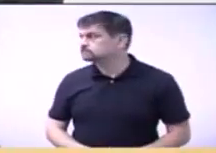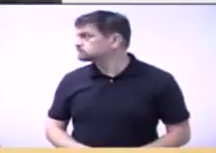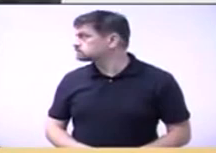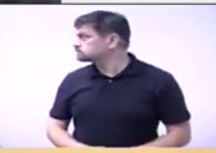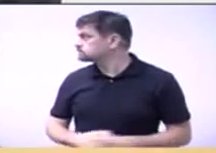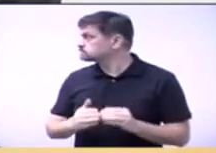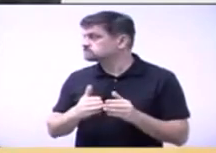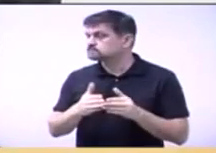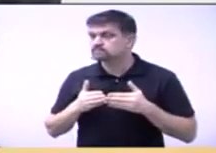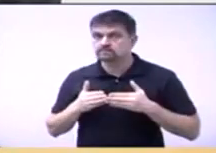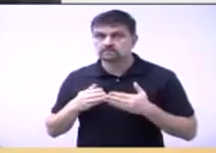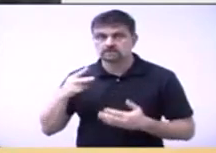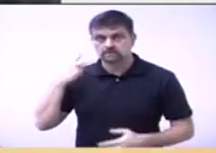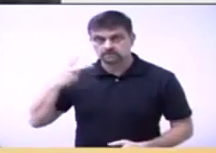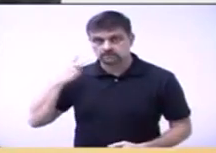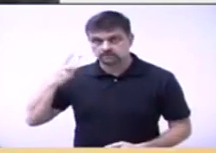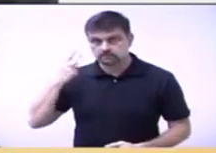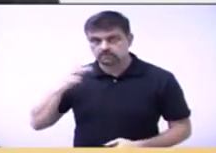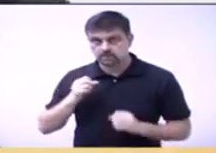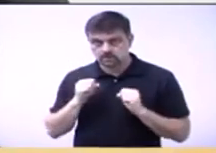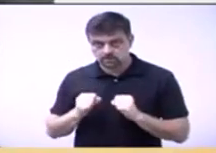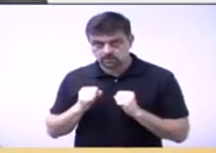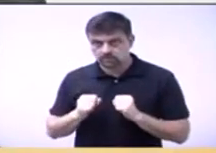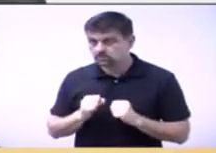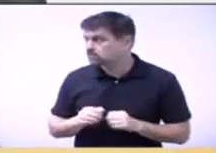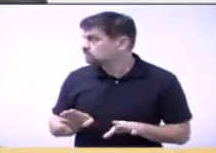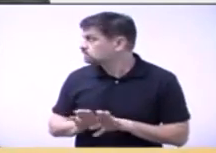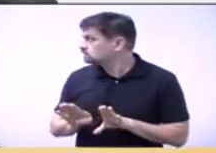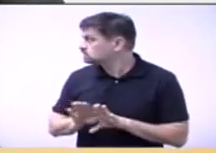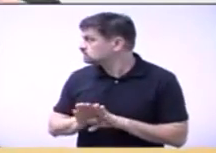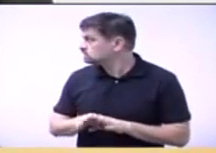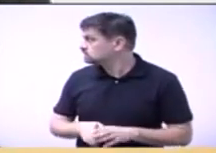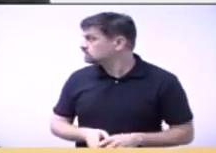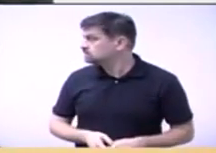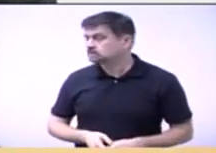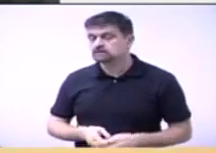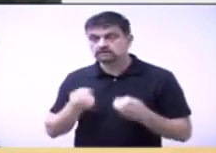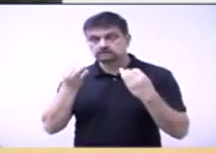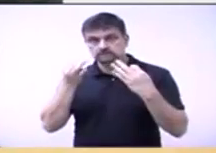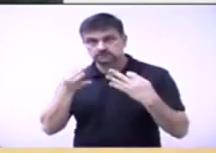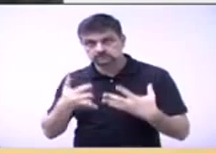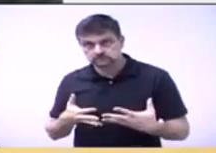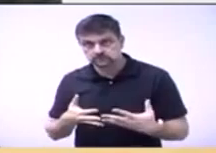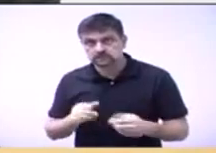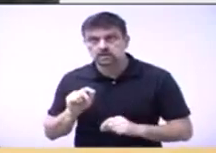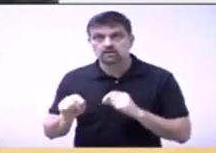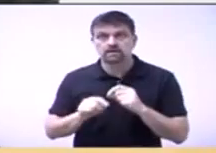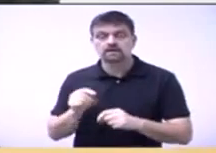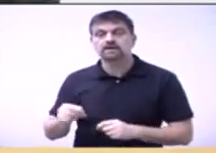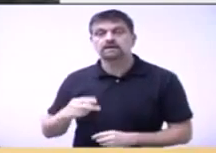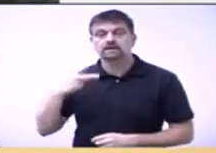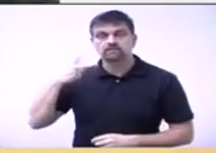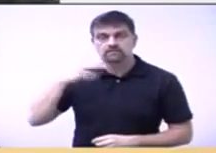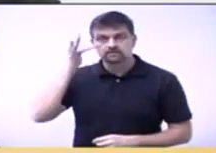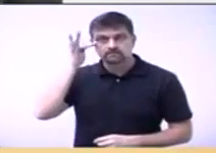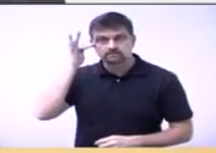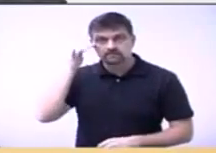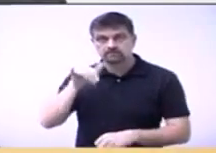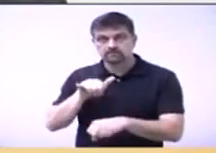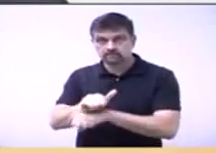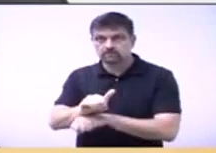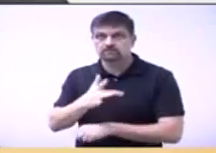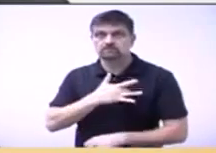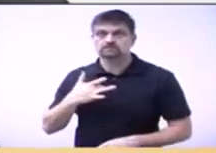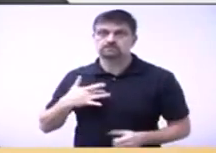Peço licença, senhores vereadores, para me usar aqui a mesa, só para justificar a ausência do vereador Flávio Xavier, por motivo